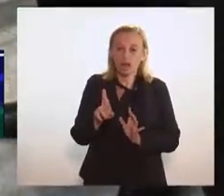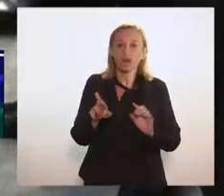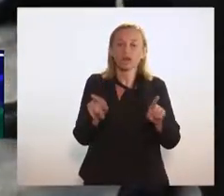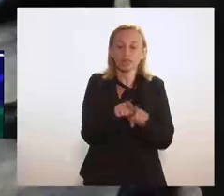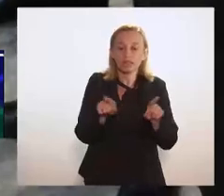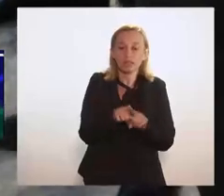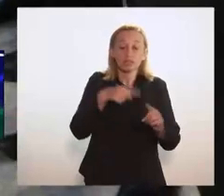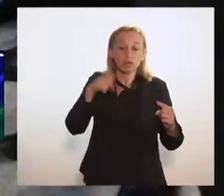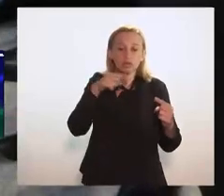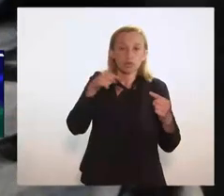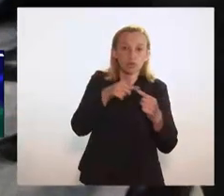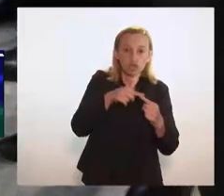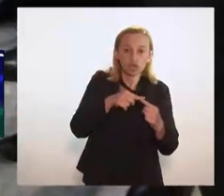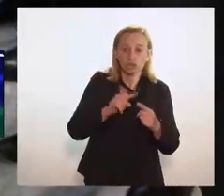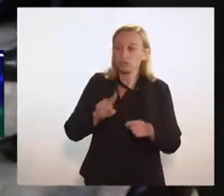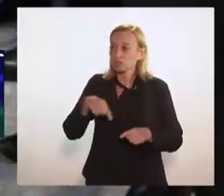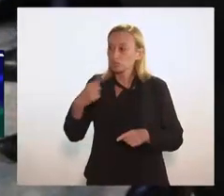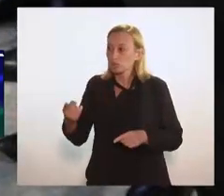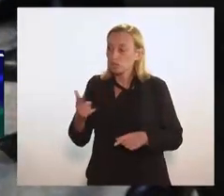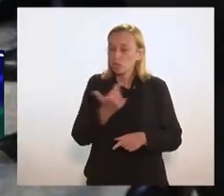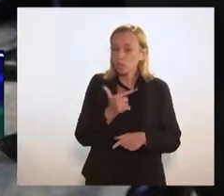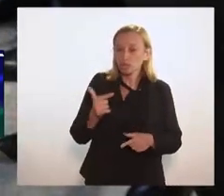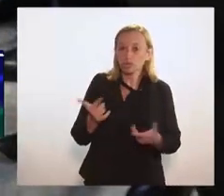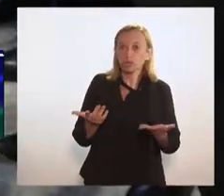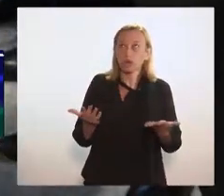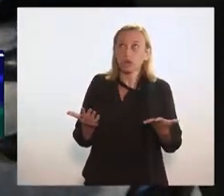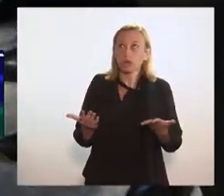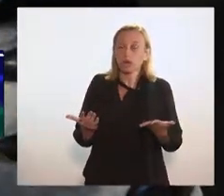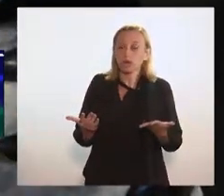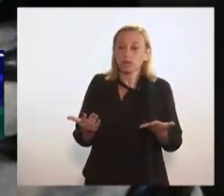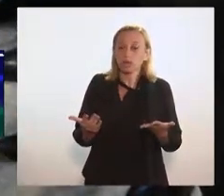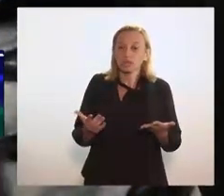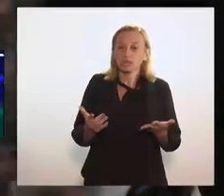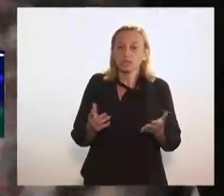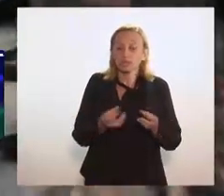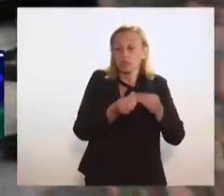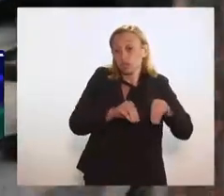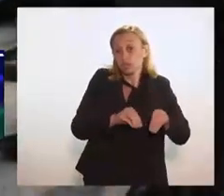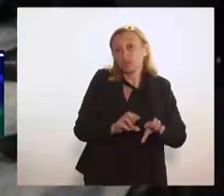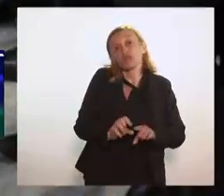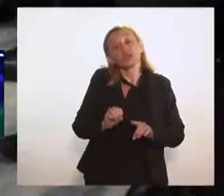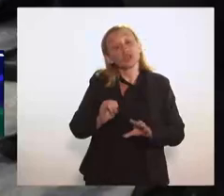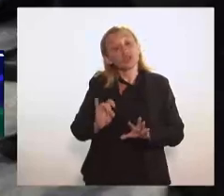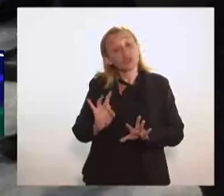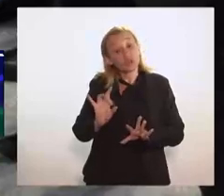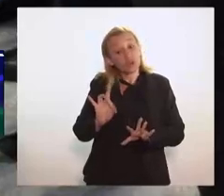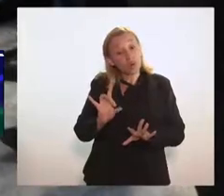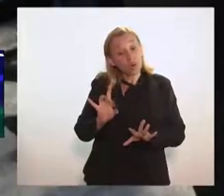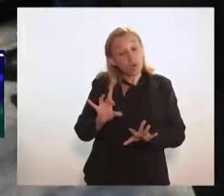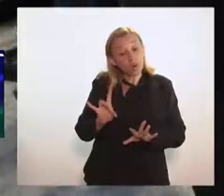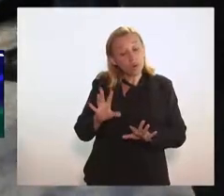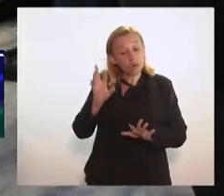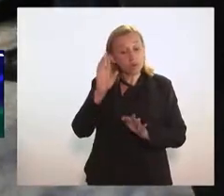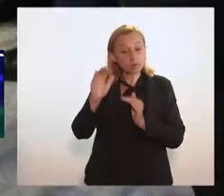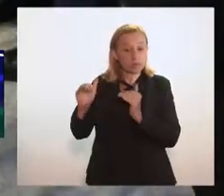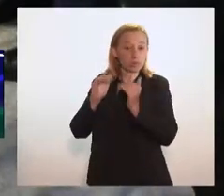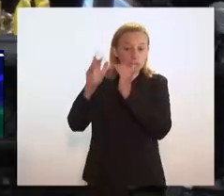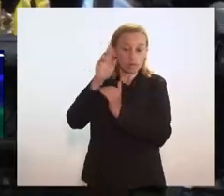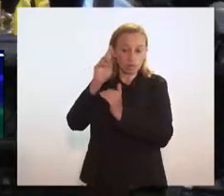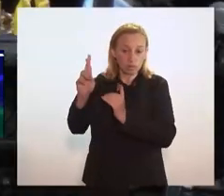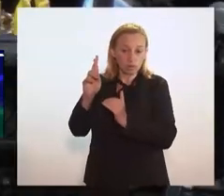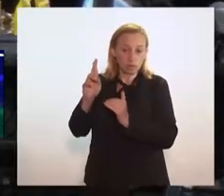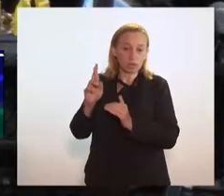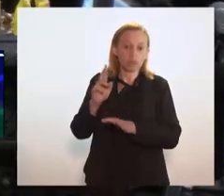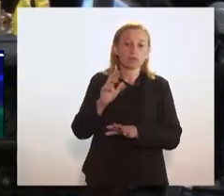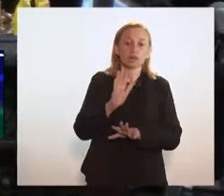seus objetivos. Não há outra coisa senão pela prejudicabilidade, a não ser que, Vossa Excelência, eu tentei Vou falar... Vou remeter ao projeto 3305